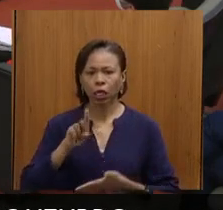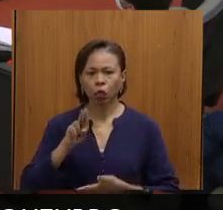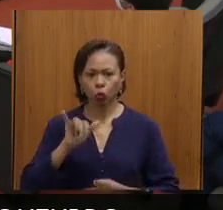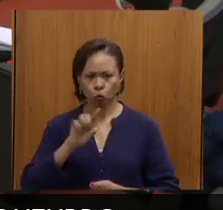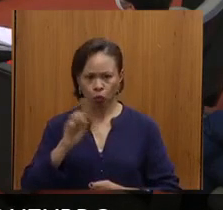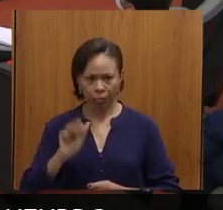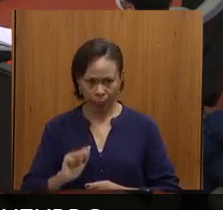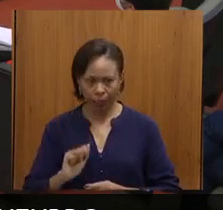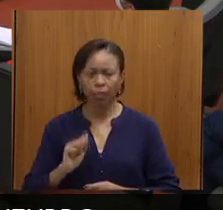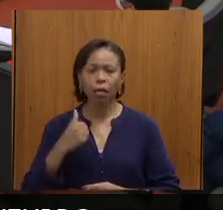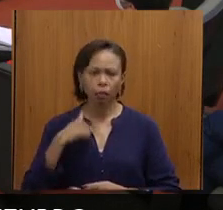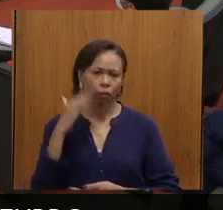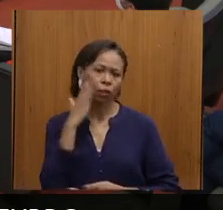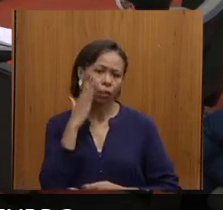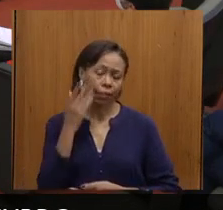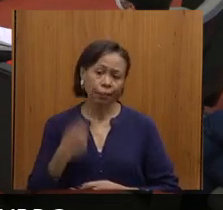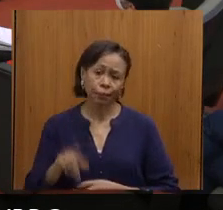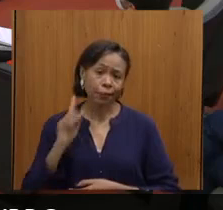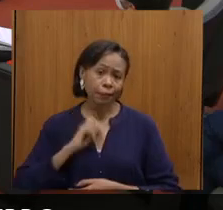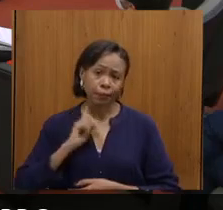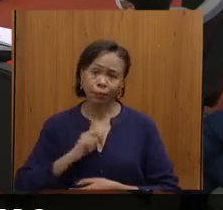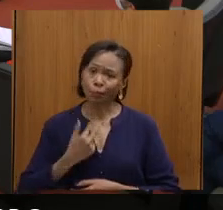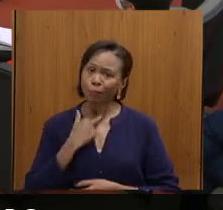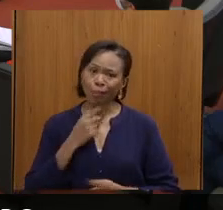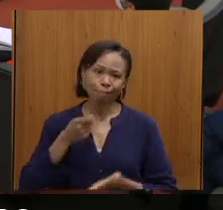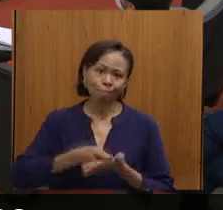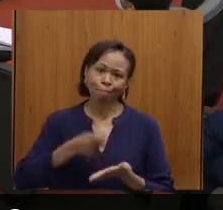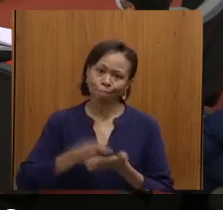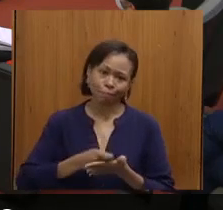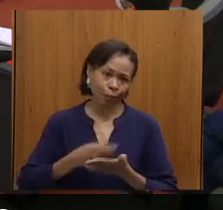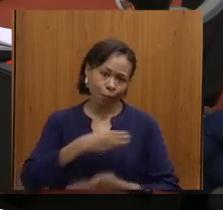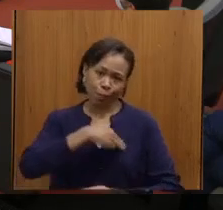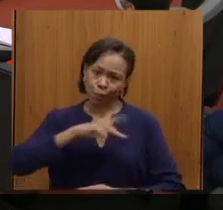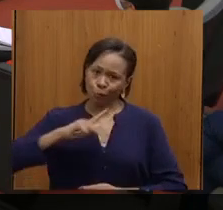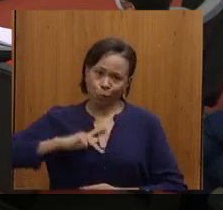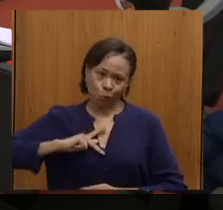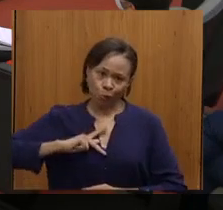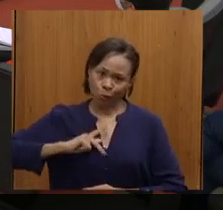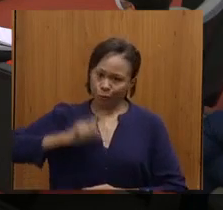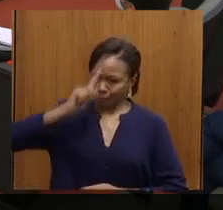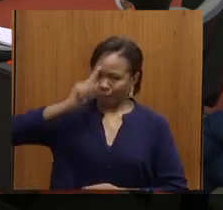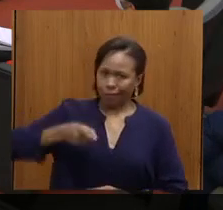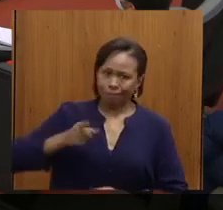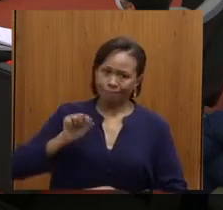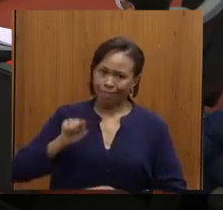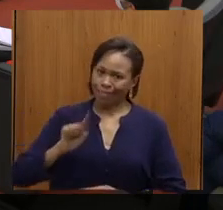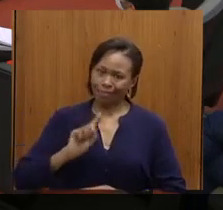que o Estado não pode impor nada ao Ministério Público, que é responsável,